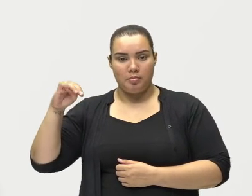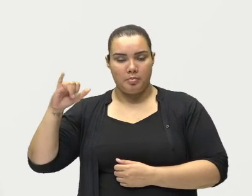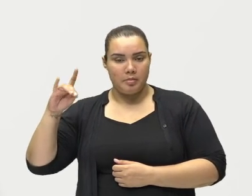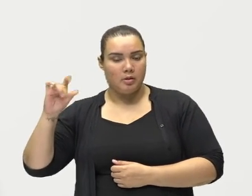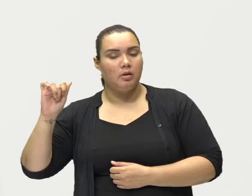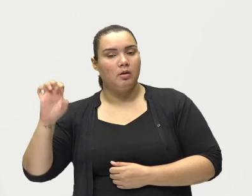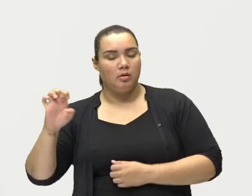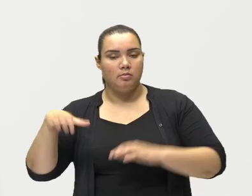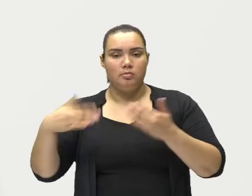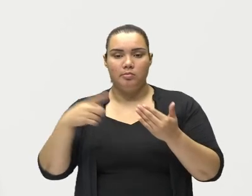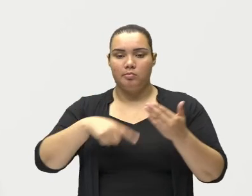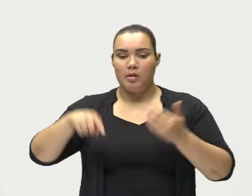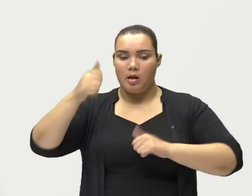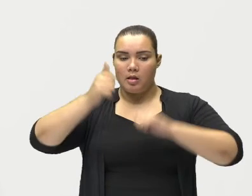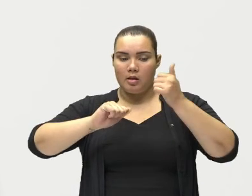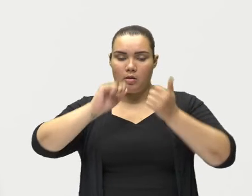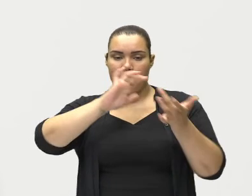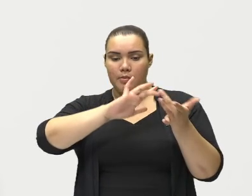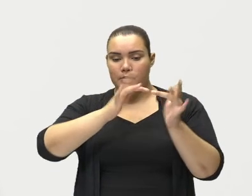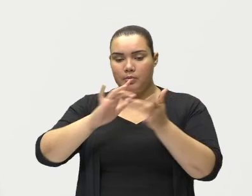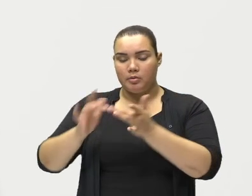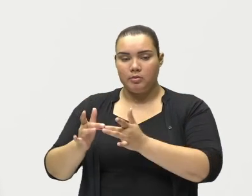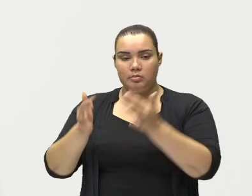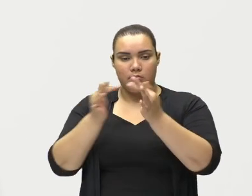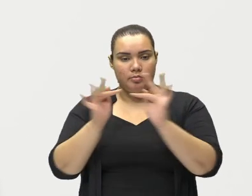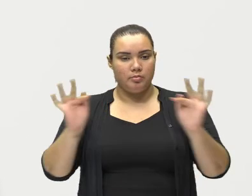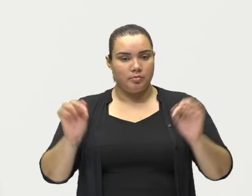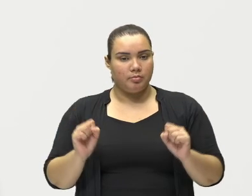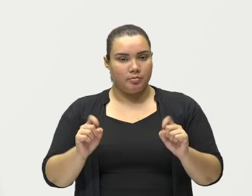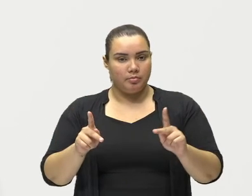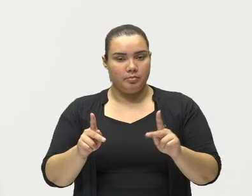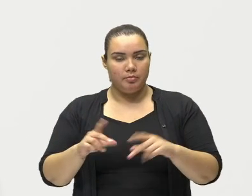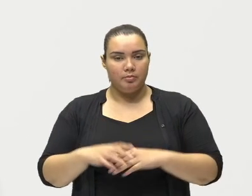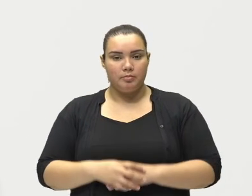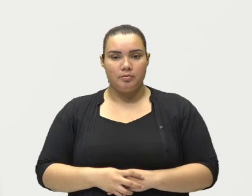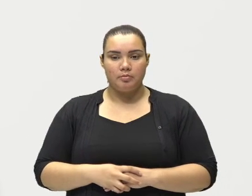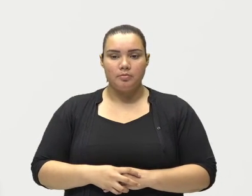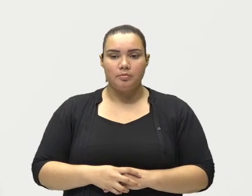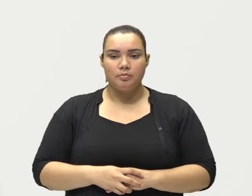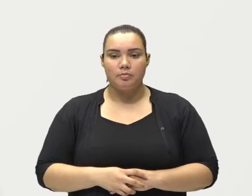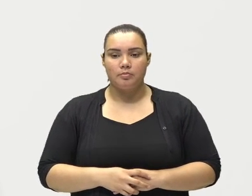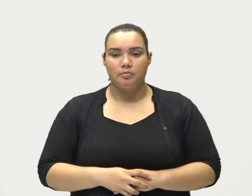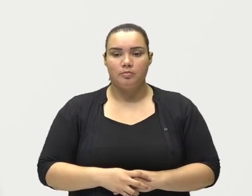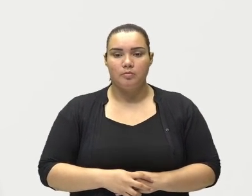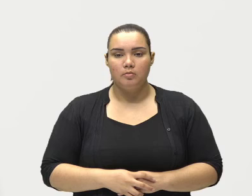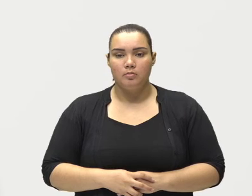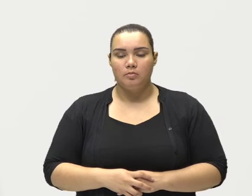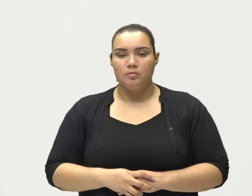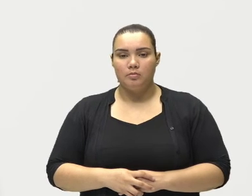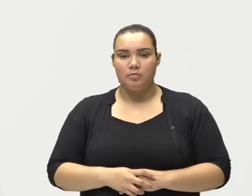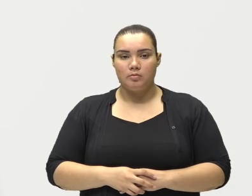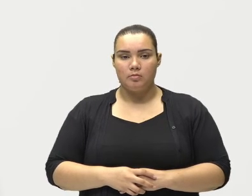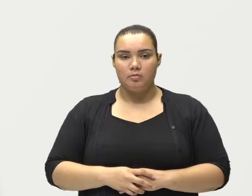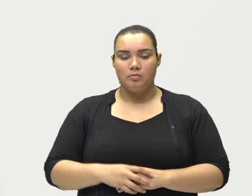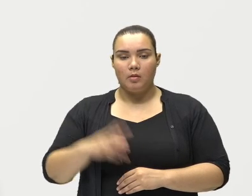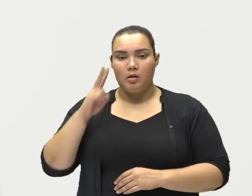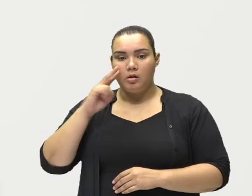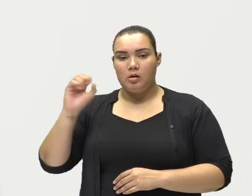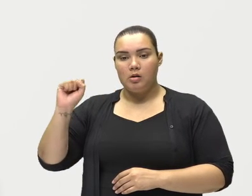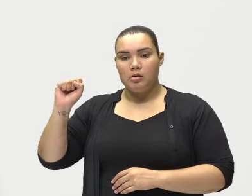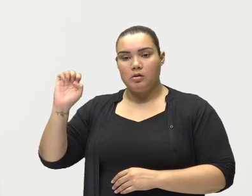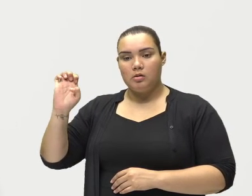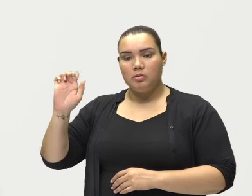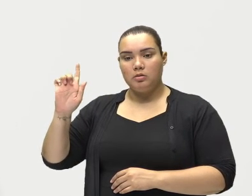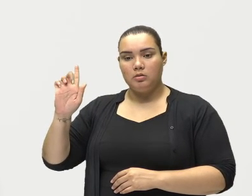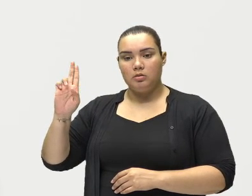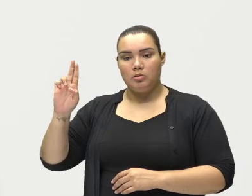aí do contexto das frases, ok? Muito bem. Outra aqui, deixa aqui, vamos ver aqui o conforme segundo, olha